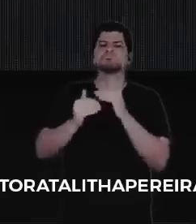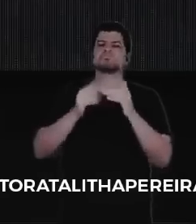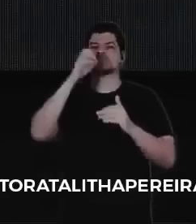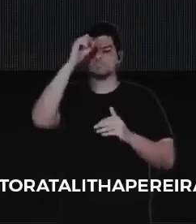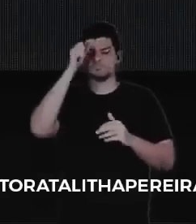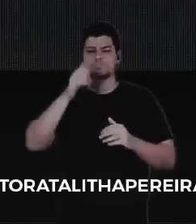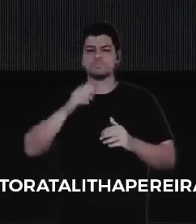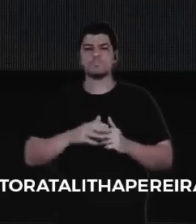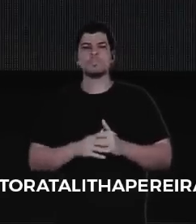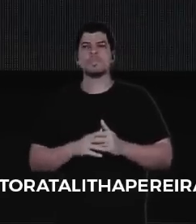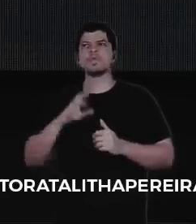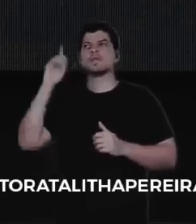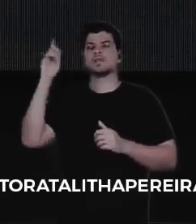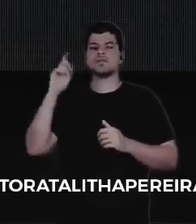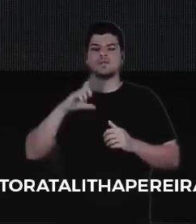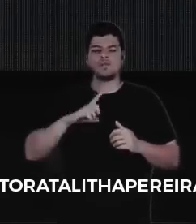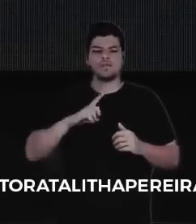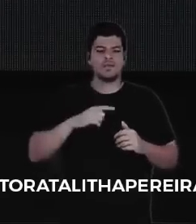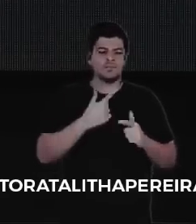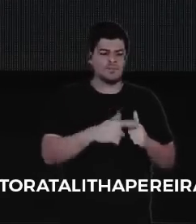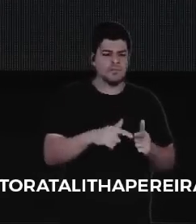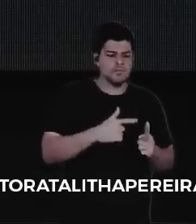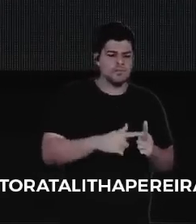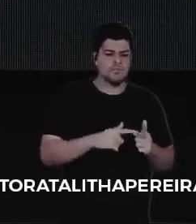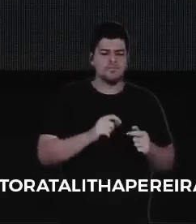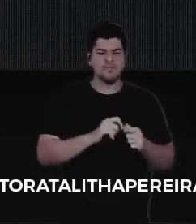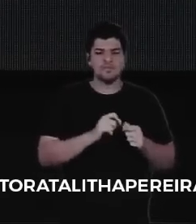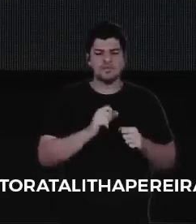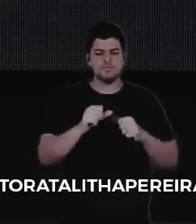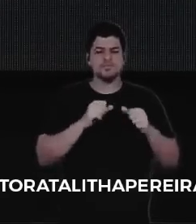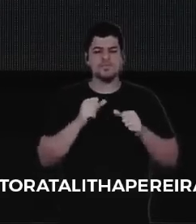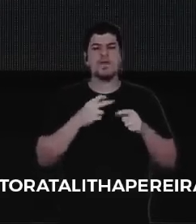maldição em bênção.